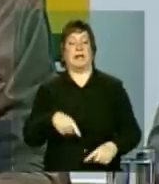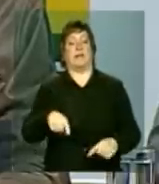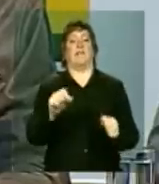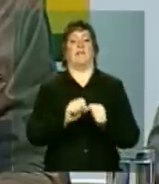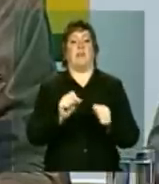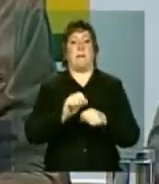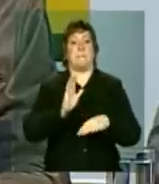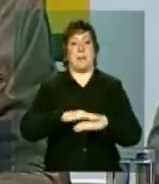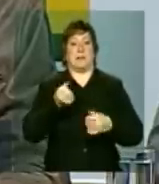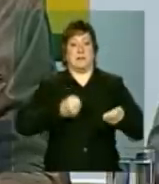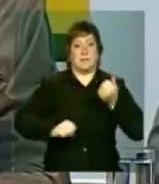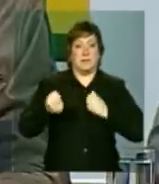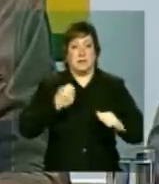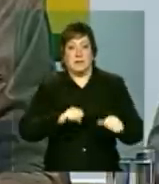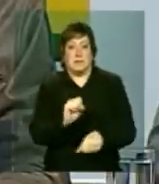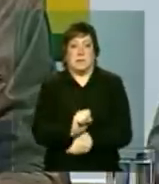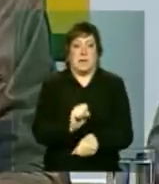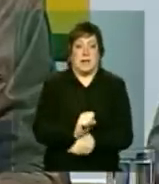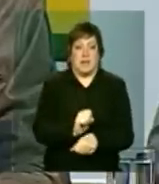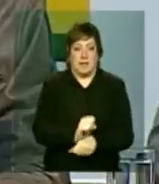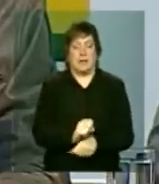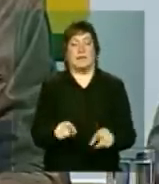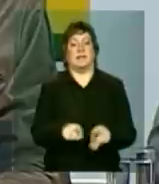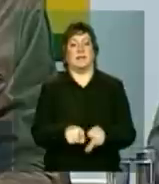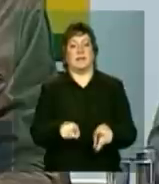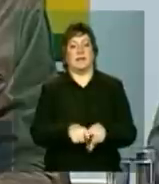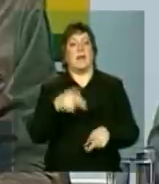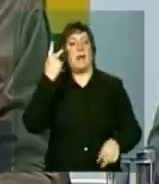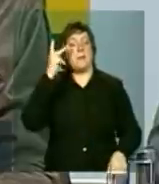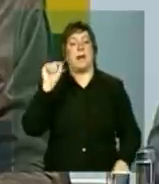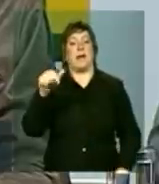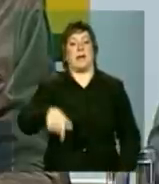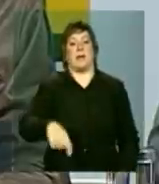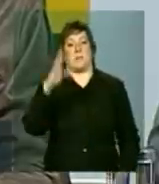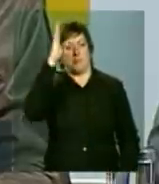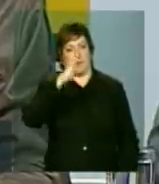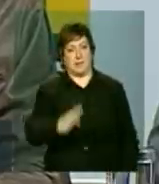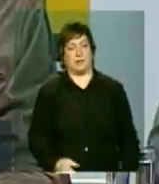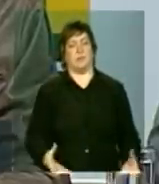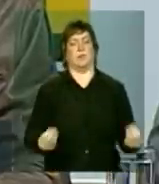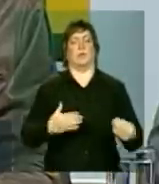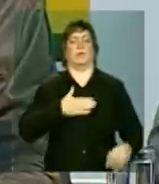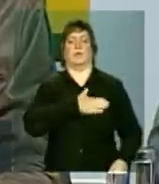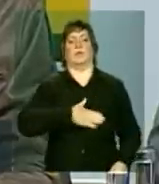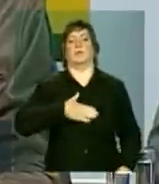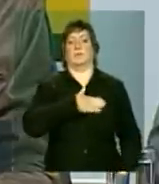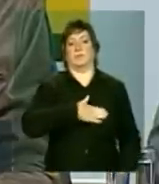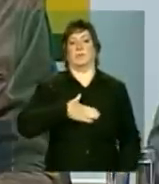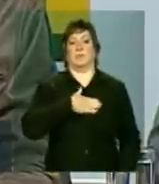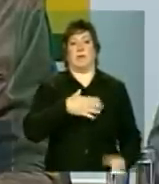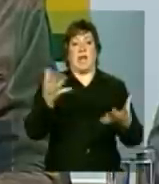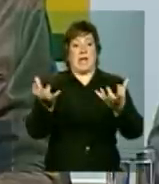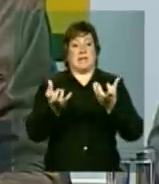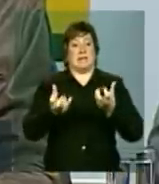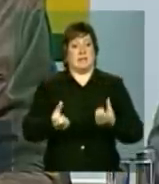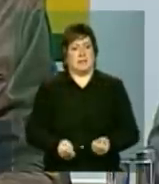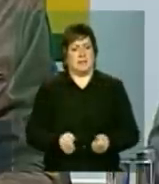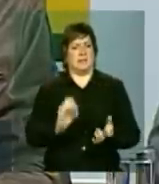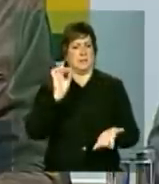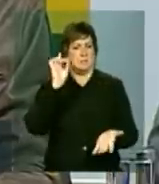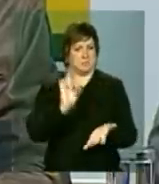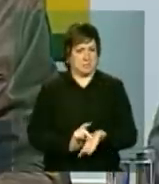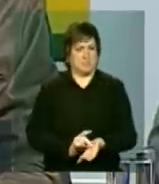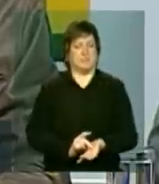mais expectativa e para o Brasil é uma grande honra a acolher com toda a